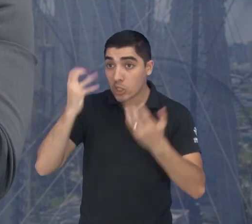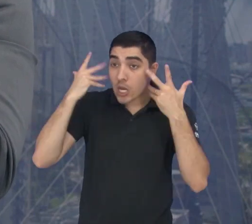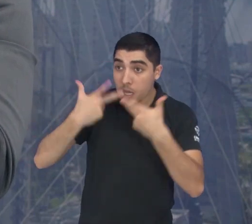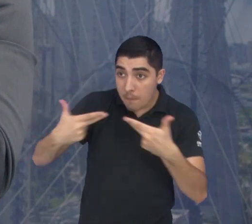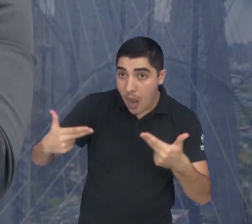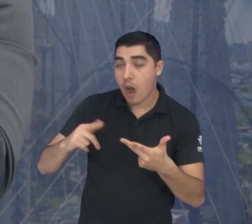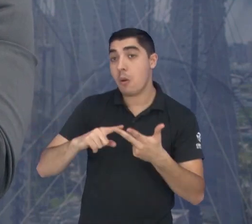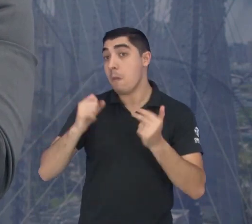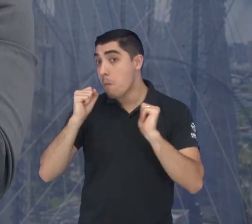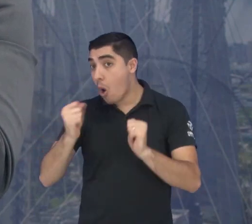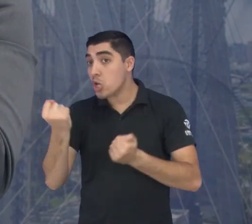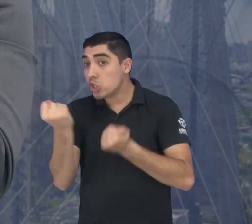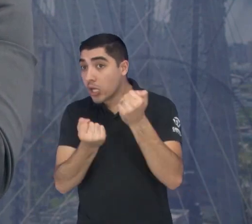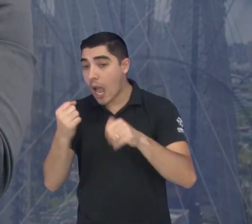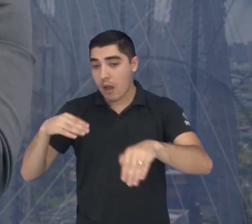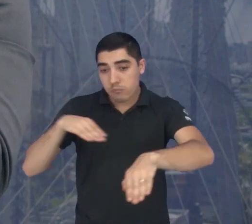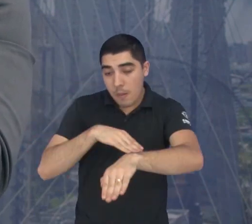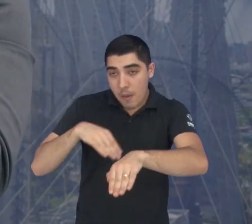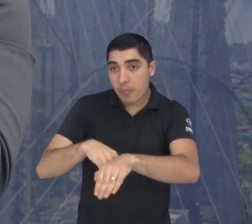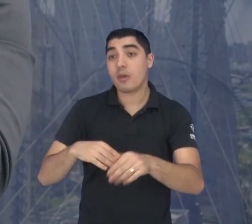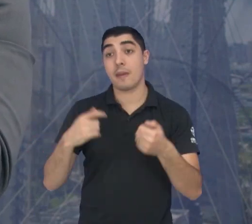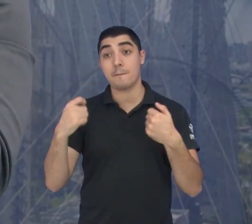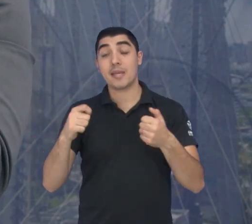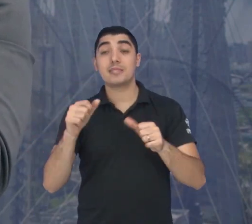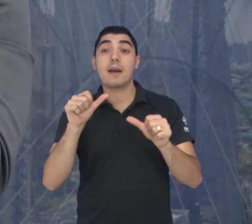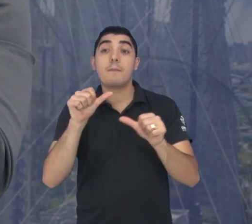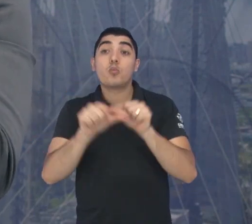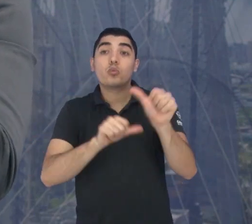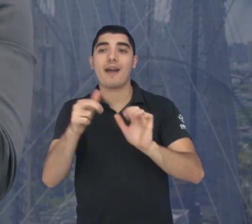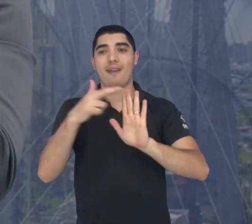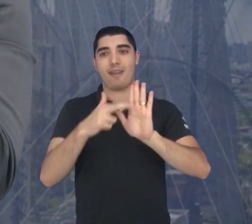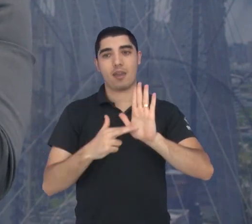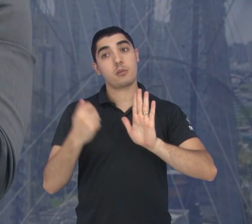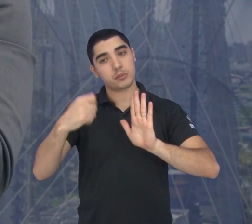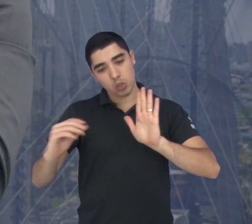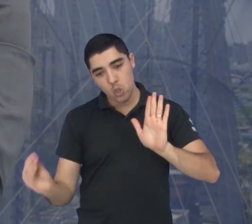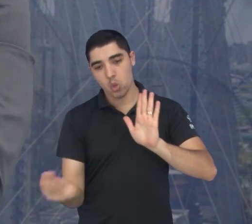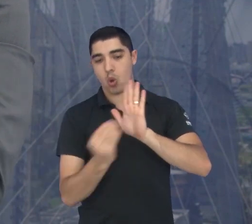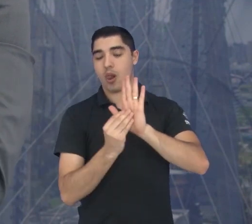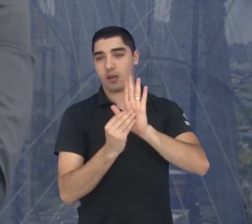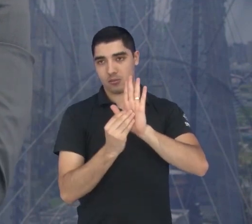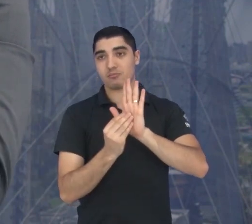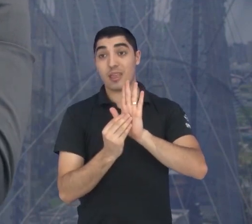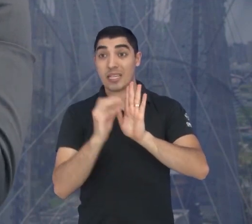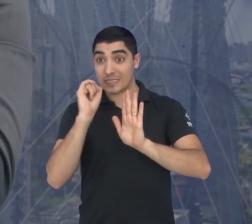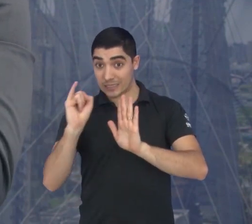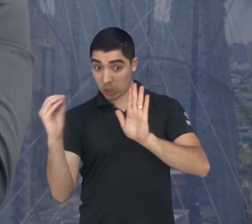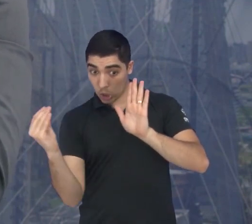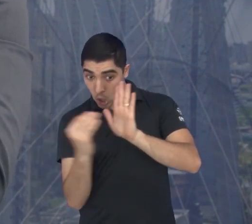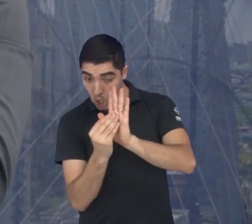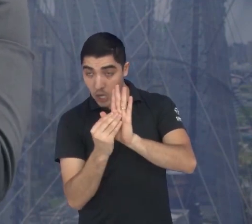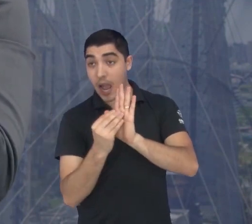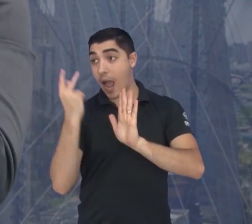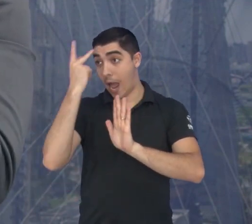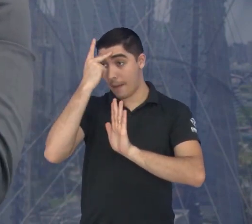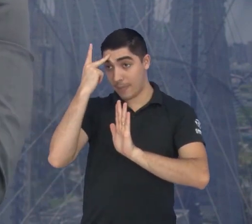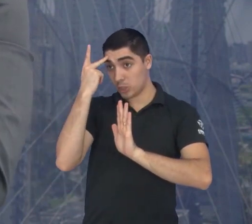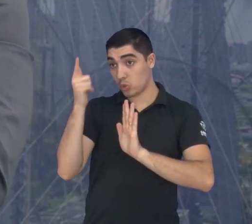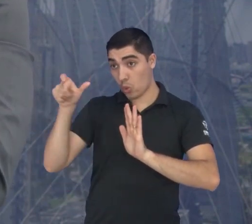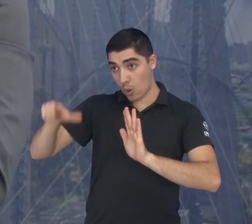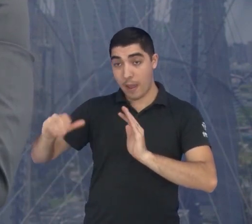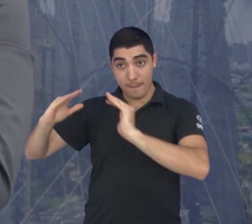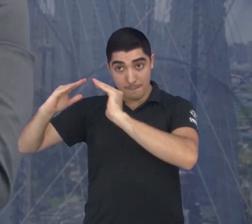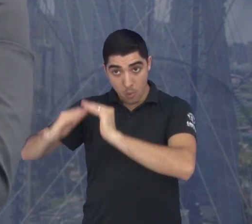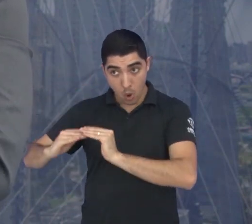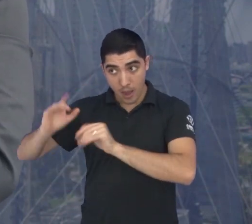seja, você conseguir aprimorar a segurança do condomínio com isso, e é benéfico até propriamente dito para quem, para o dono